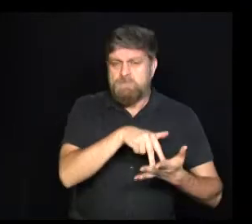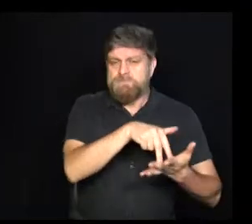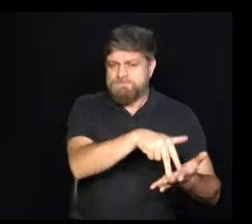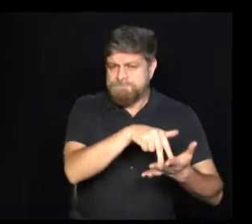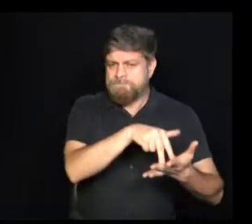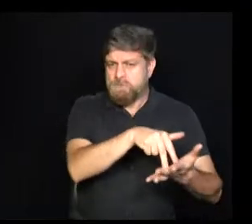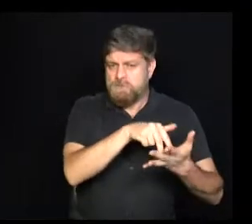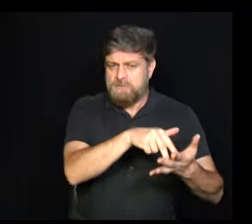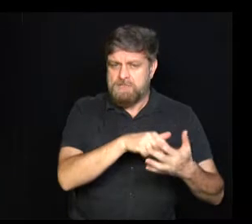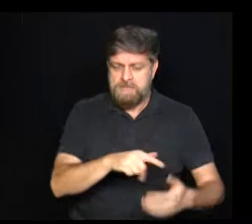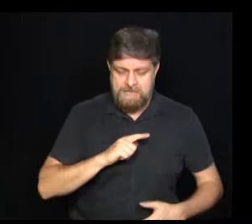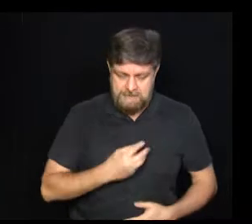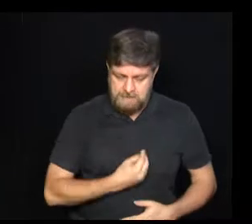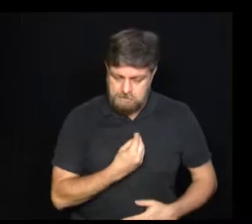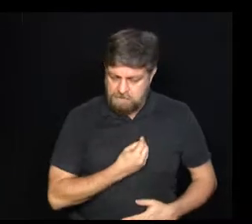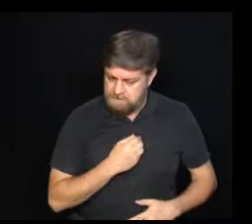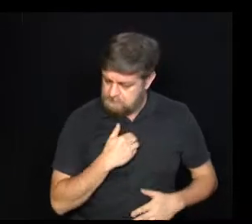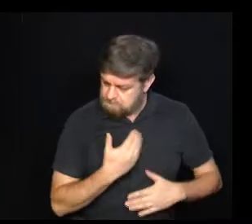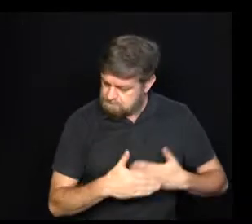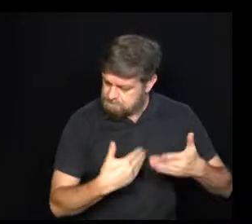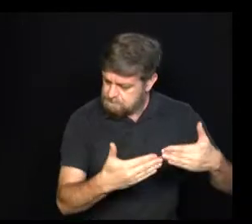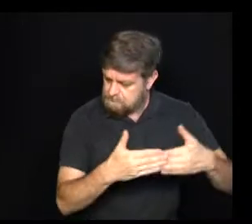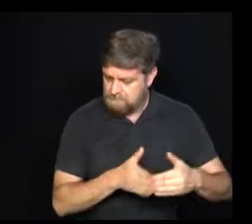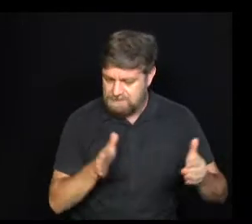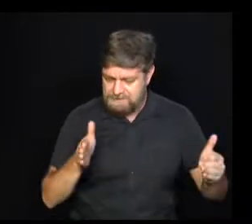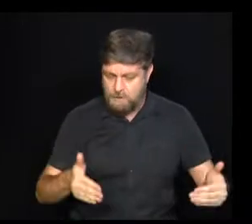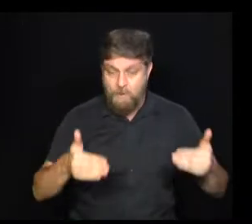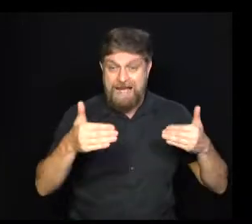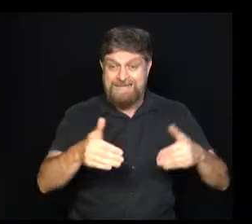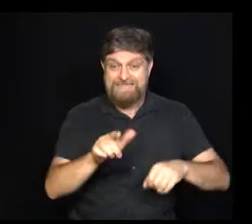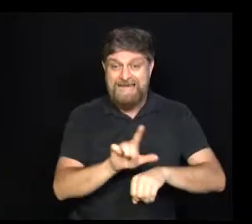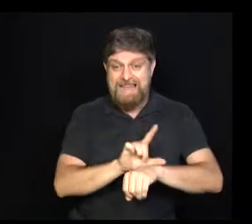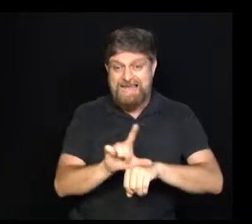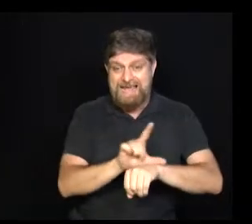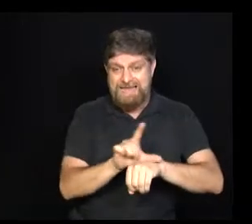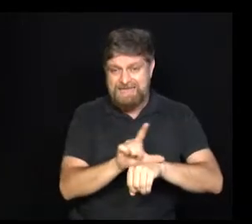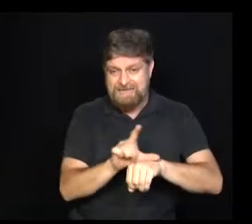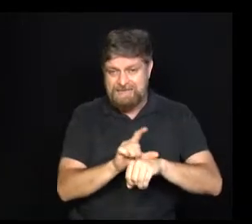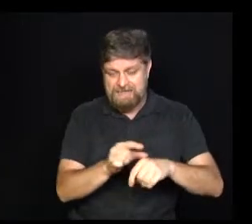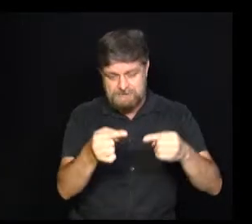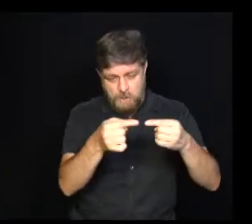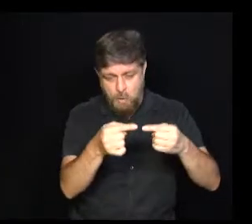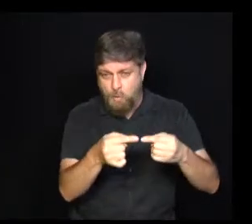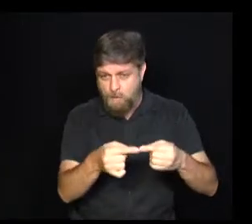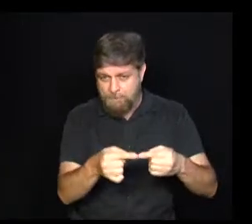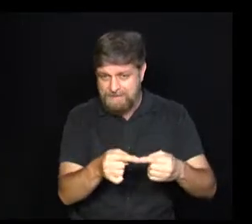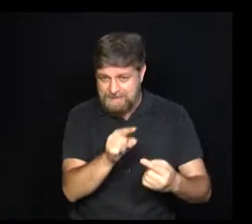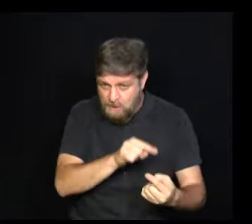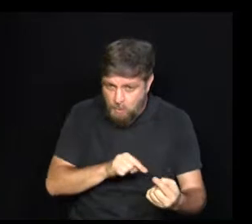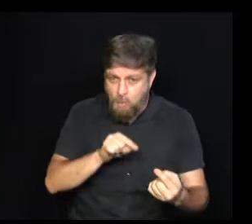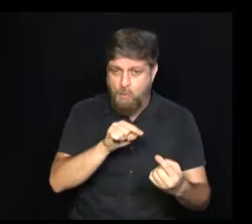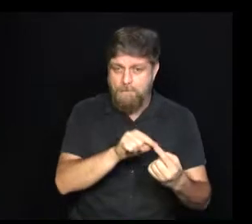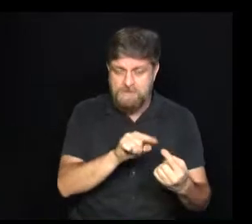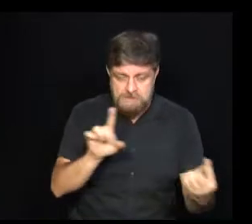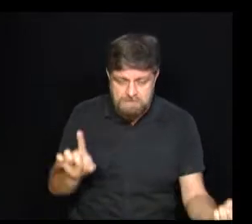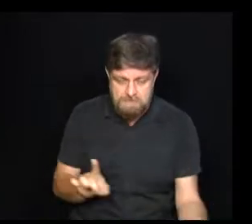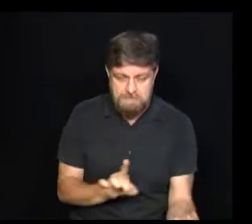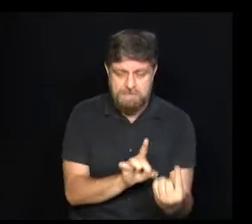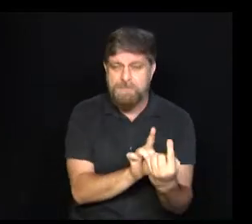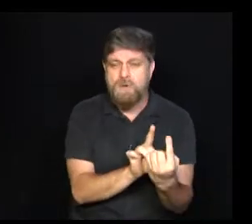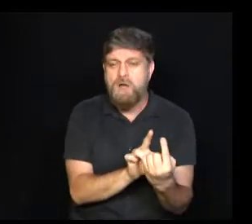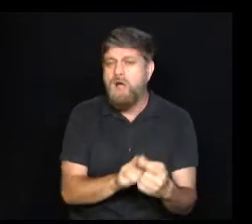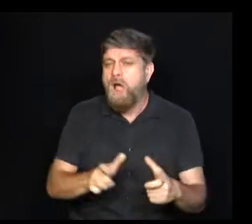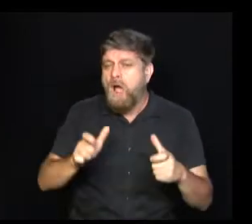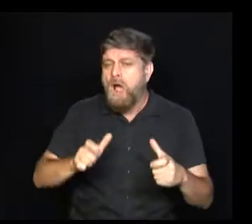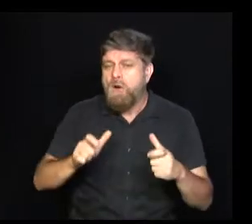poder reconstruir a sua vida. Então, a Sala Lilás é a sala dedicada a essa finalidade. Ela fica na